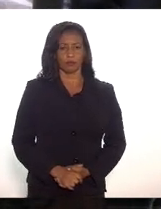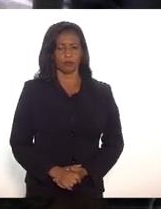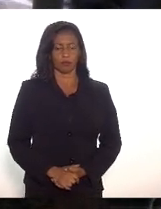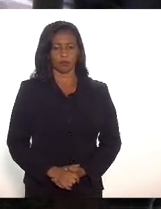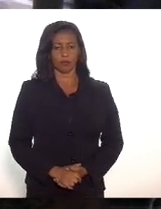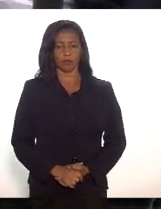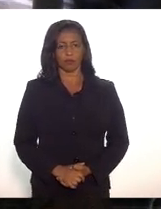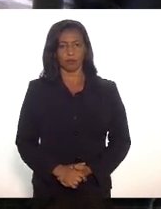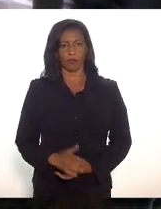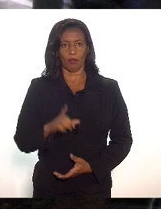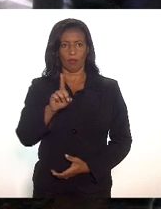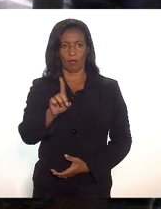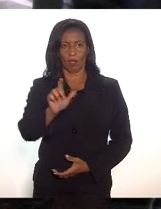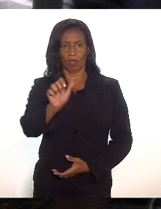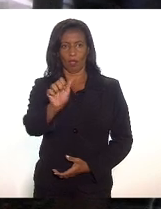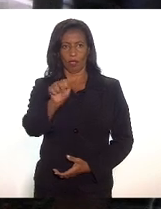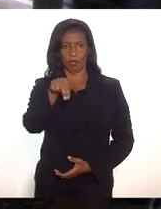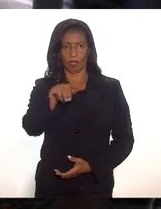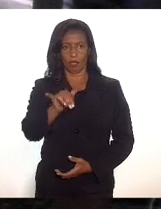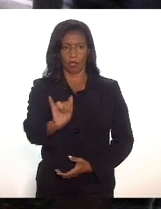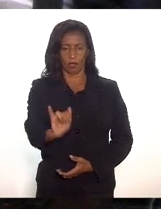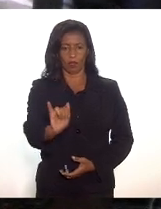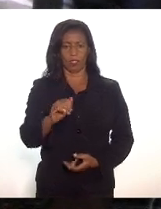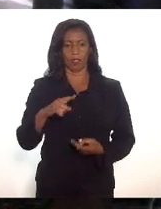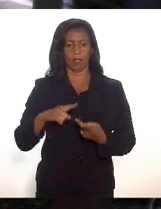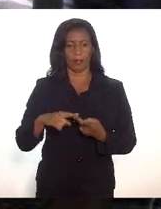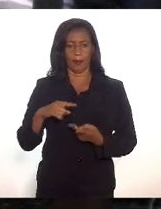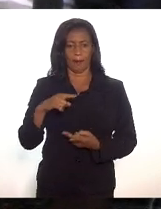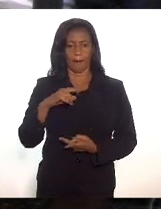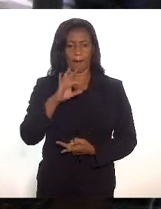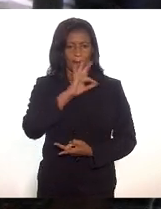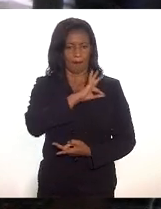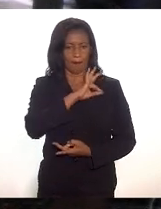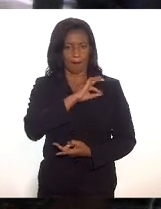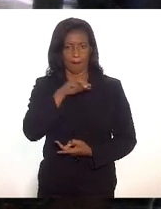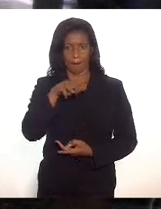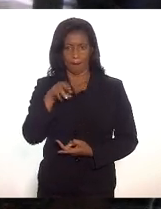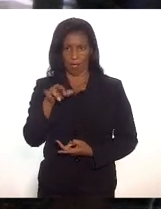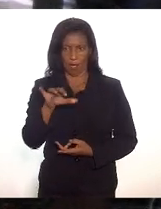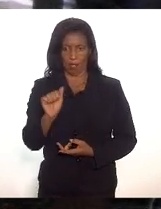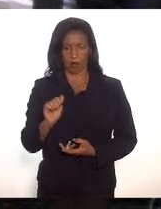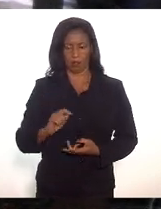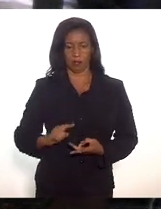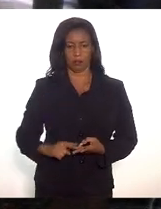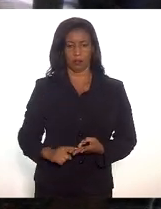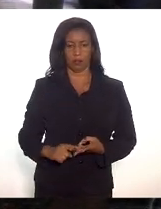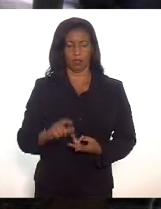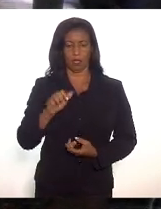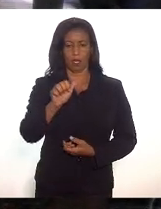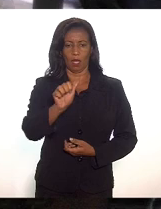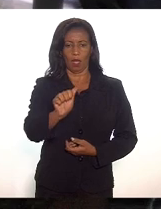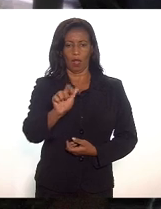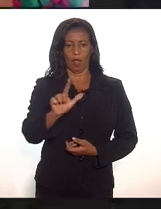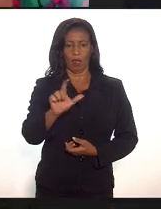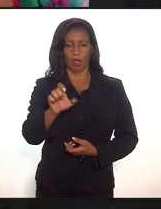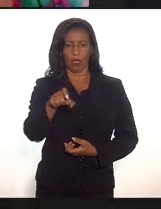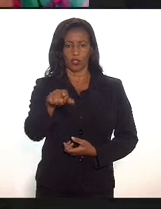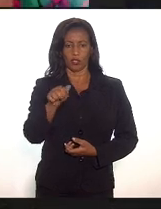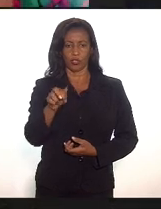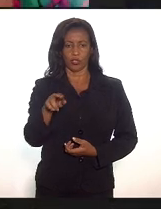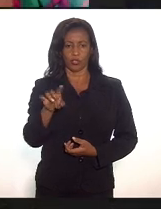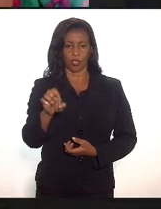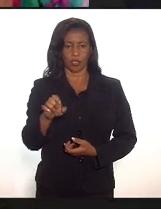favor. Dani Monteiro, então, Marta Rocha, Mônica Francisco, por favor. Alexandre Marcelo Freitas,